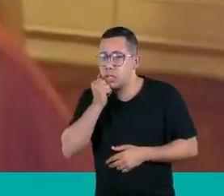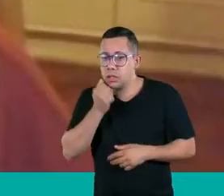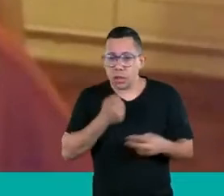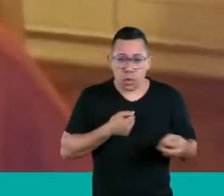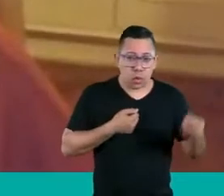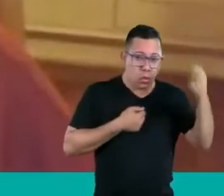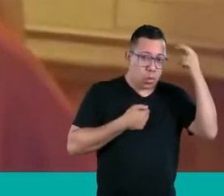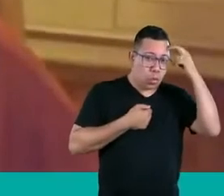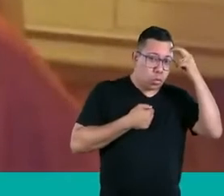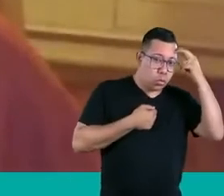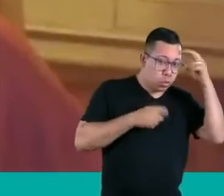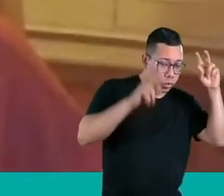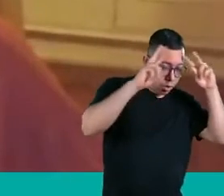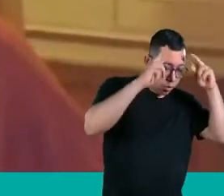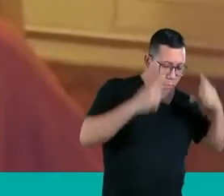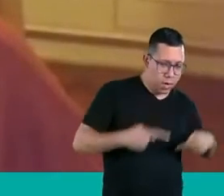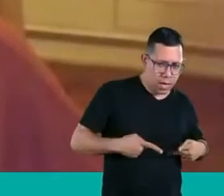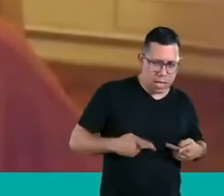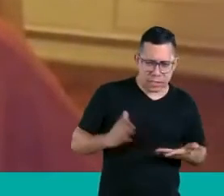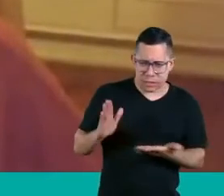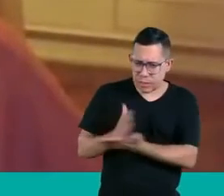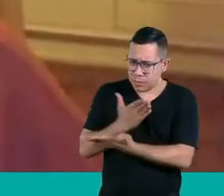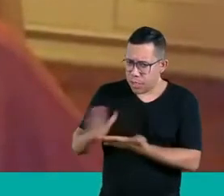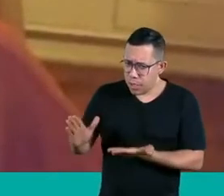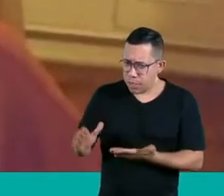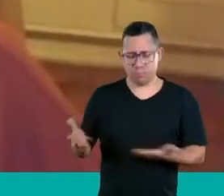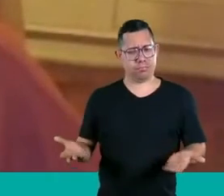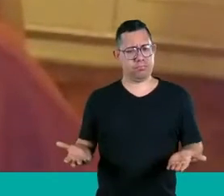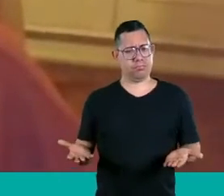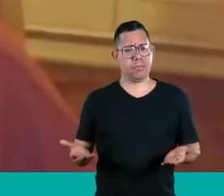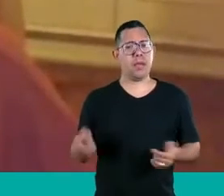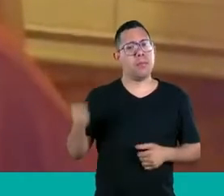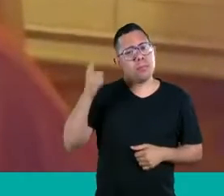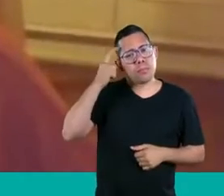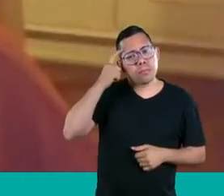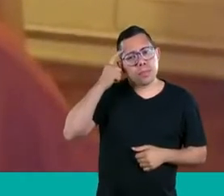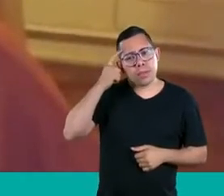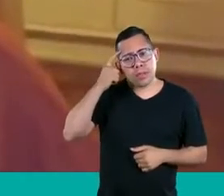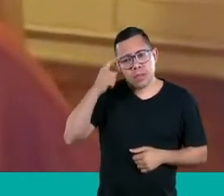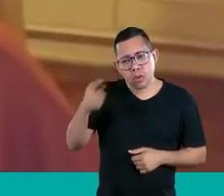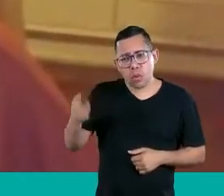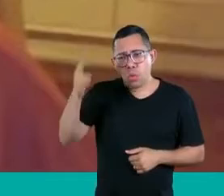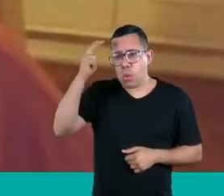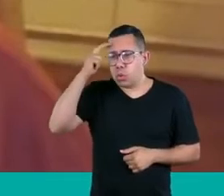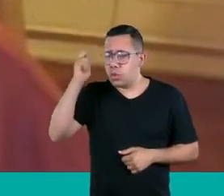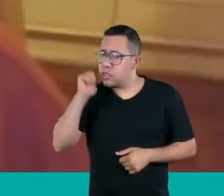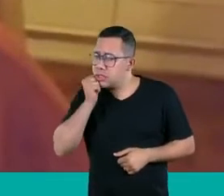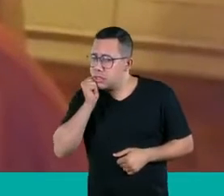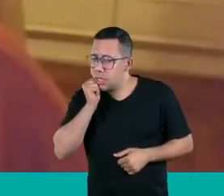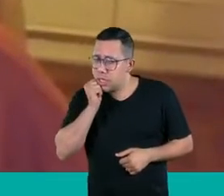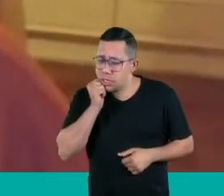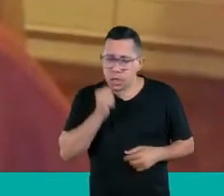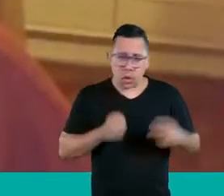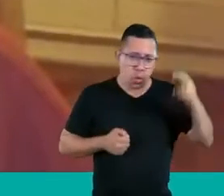cultura humanística. Ele diz que é preciso religar os seres e os seres ao planeta,